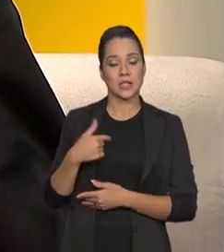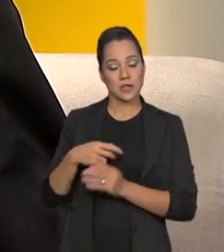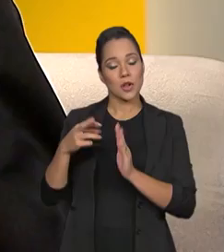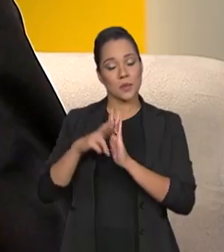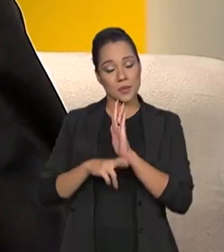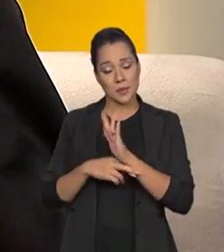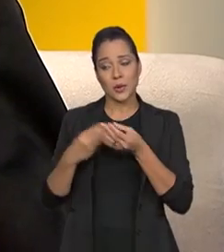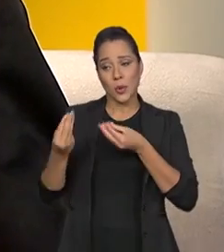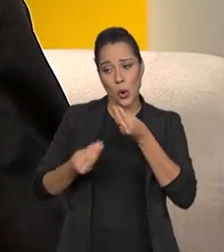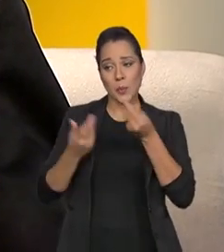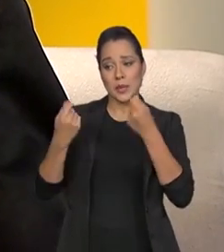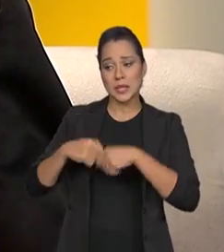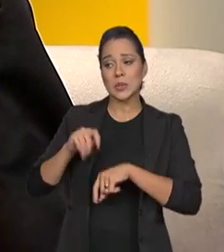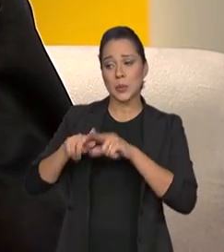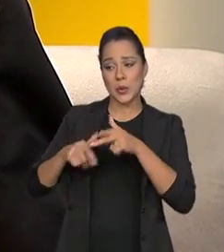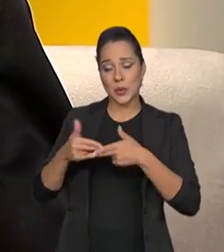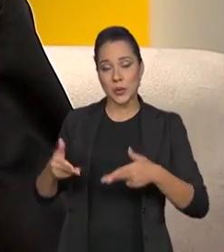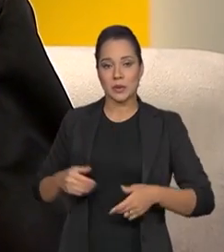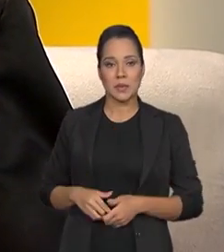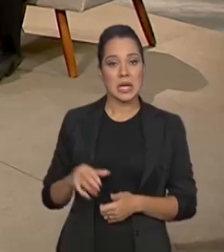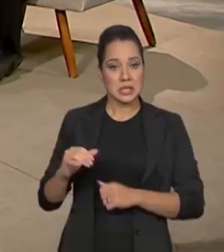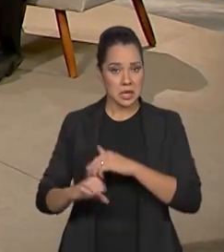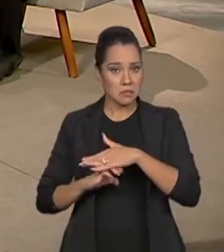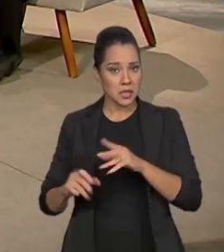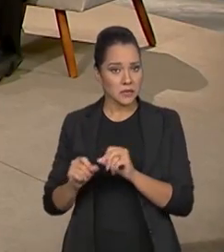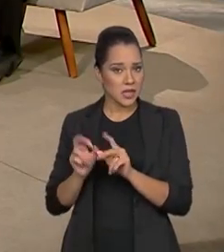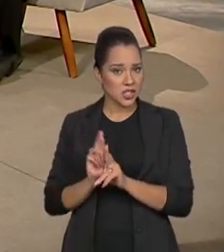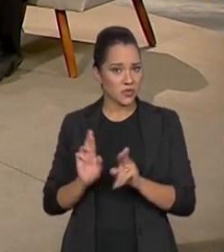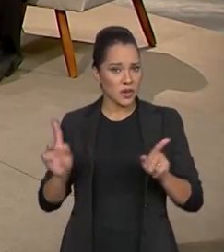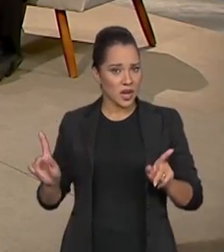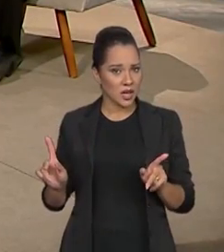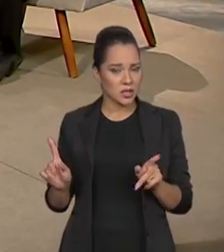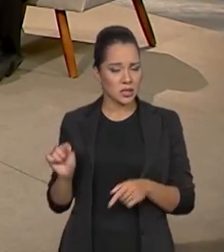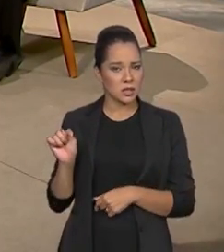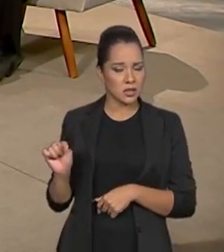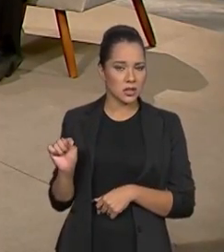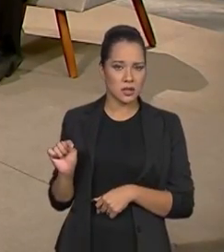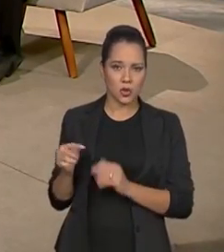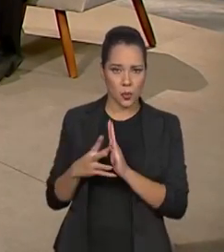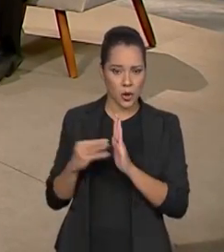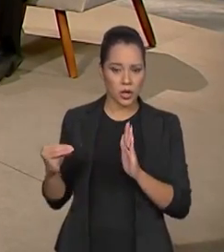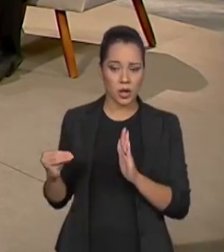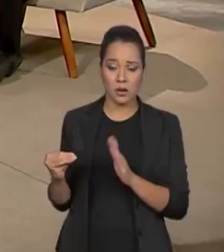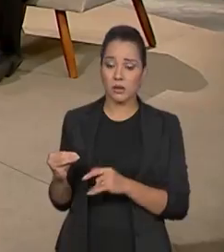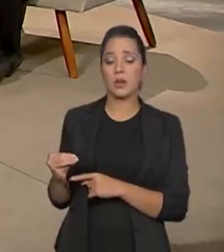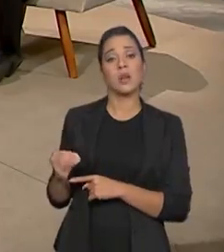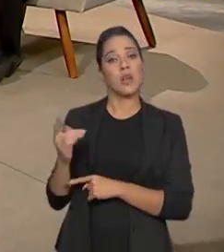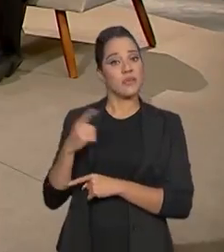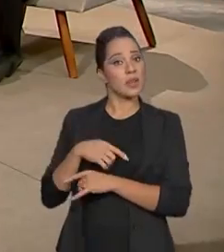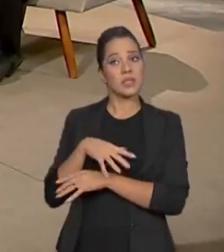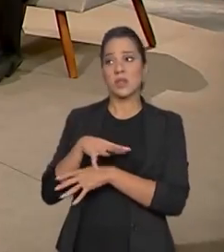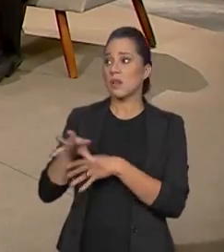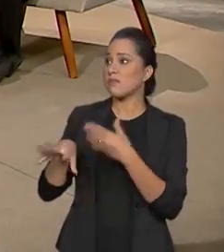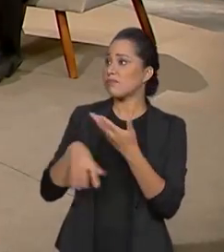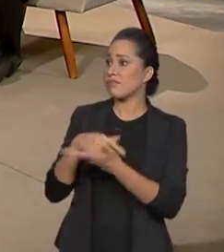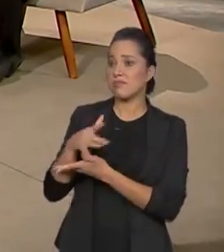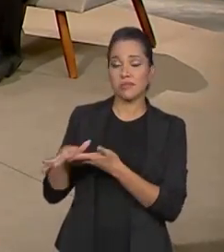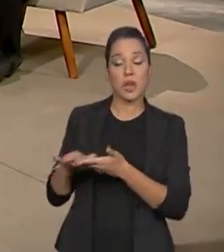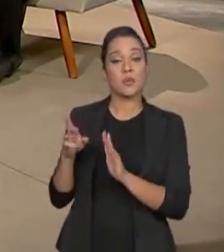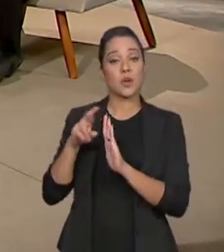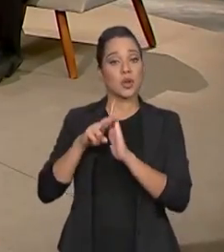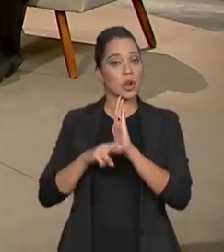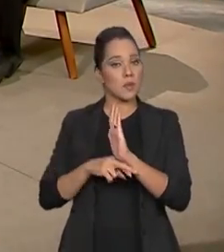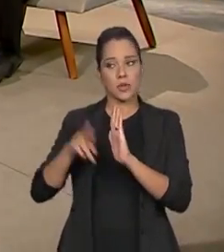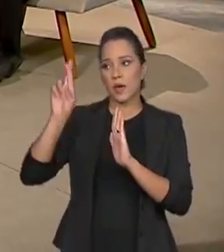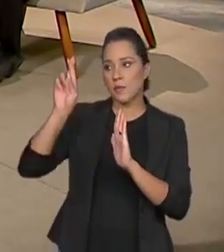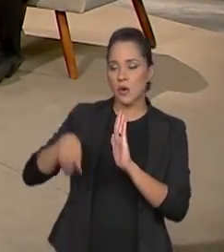uma mesinha tem que ser se a empresa fizer algo diferente dessa mesinha pega vai entrar num caos total porque o regulamento